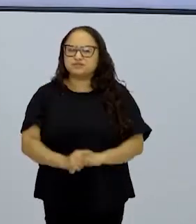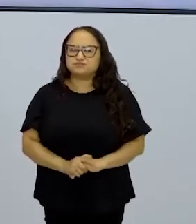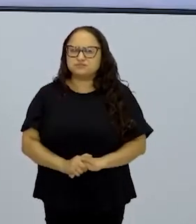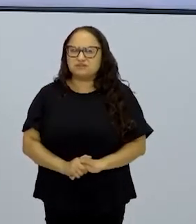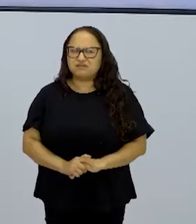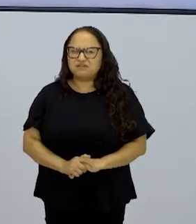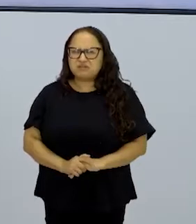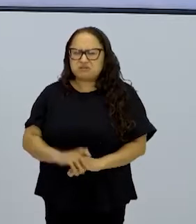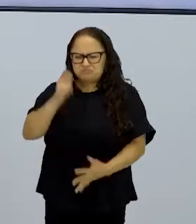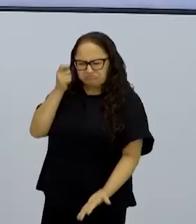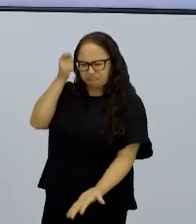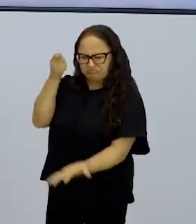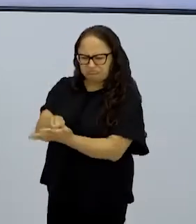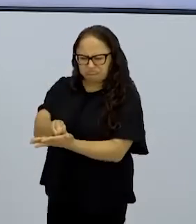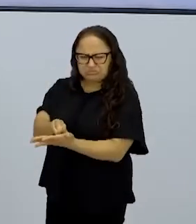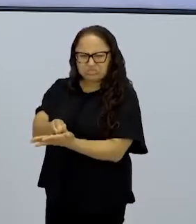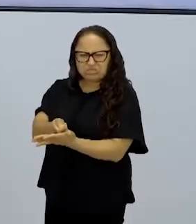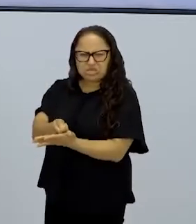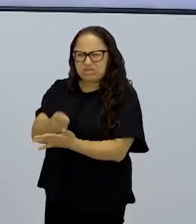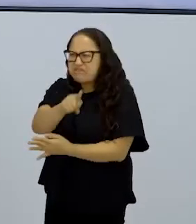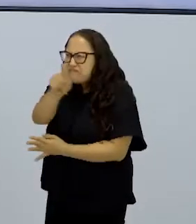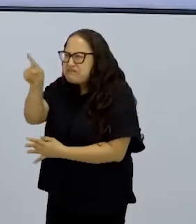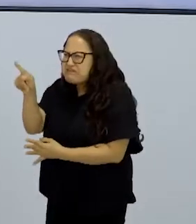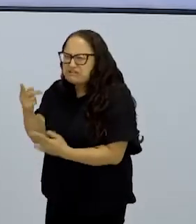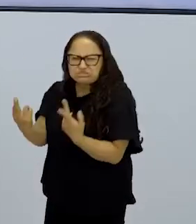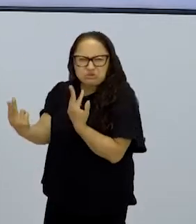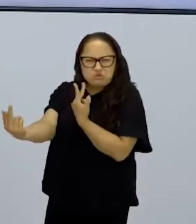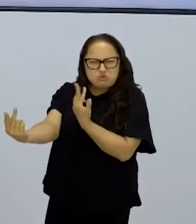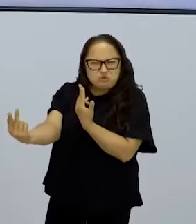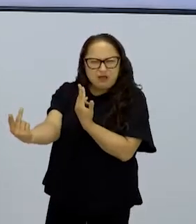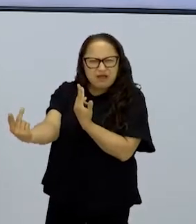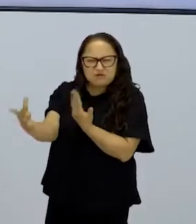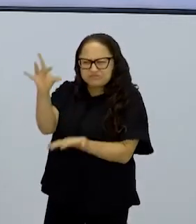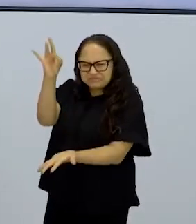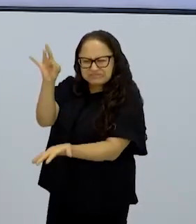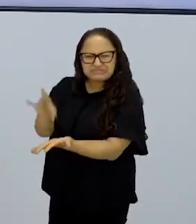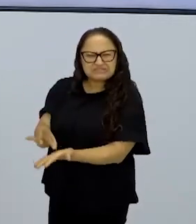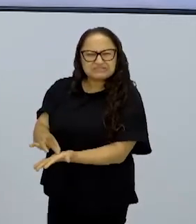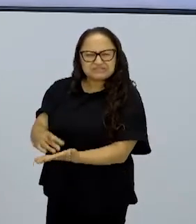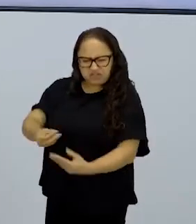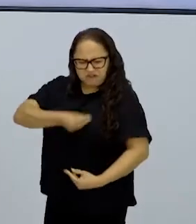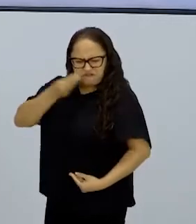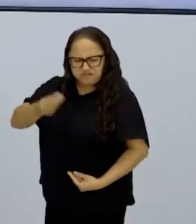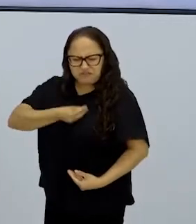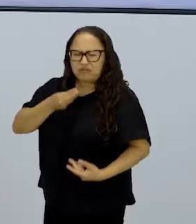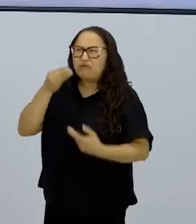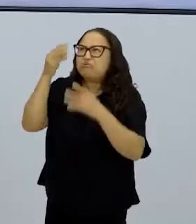querem me obrigar a ser do jeito que eles são, cheios de certezas e vivendo